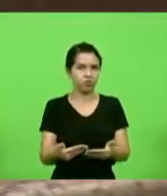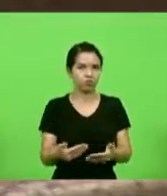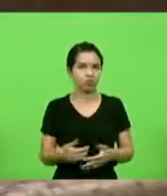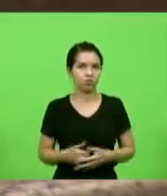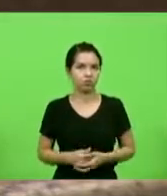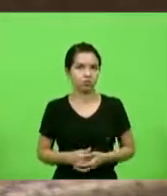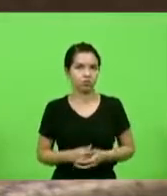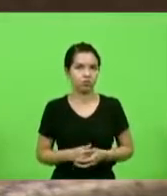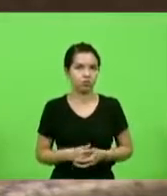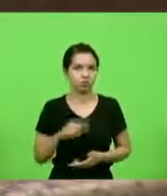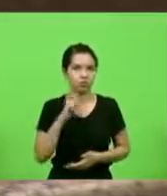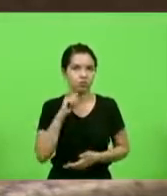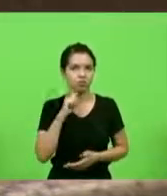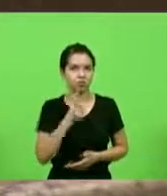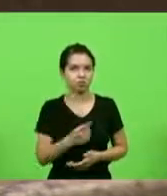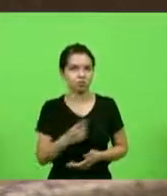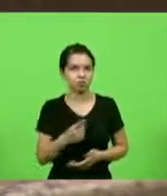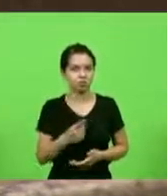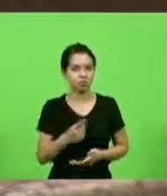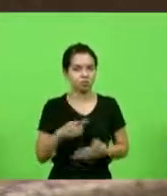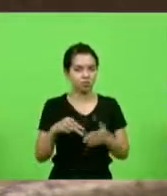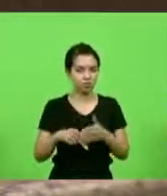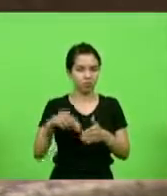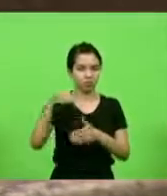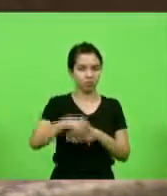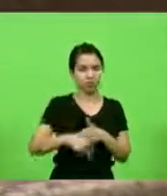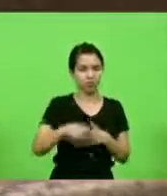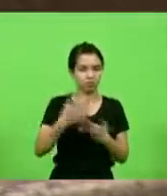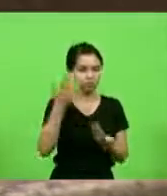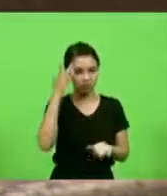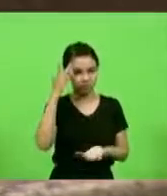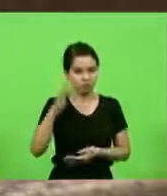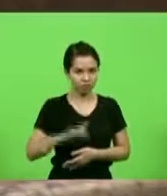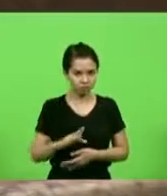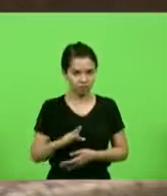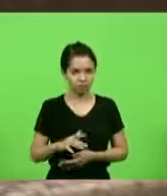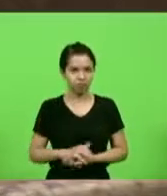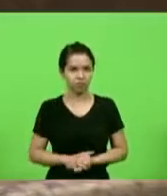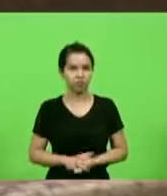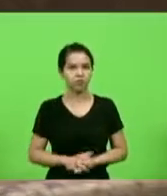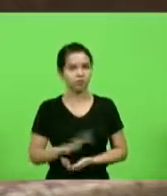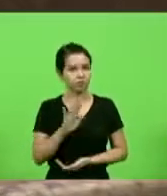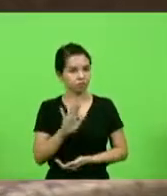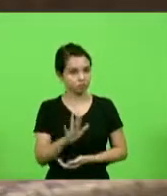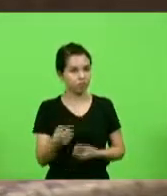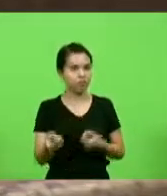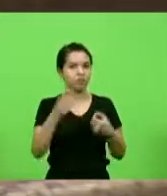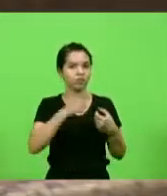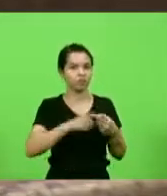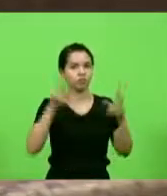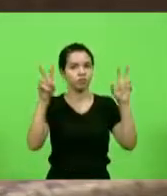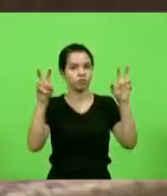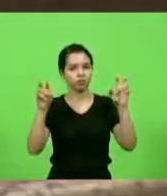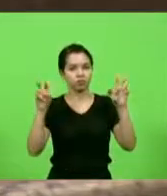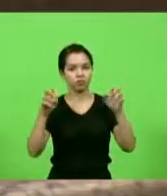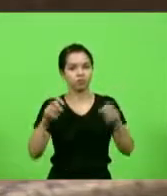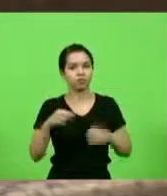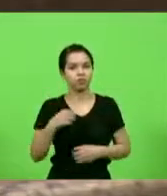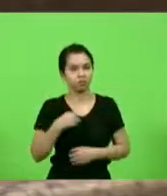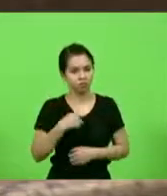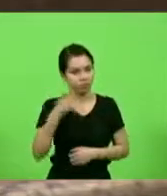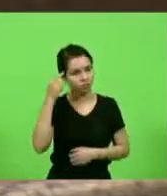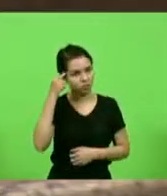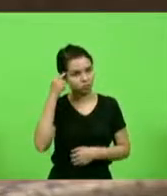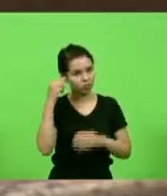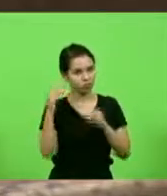Eu não consegui pular o muro da lógica, mas, porém, vamos voltar lá para o que se diz respeito disso. Eu sigo essa ideia, como eu disse,